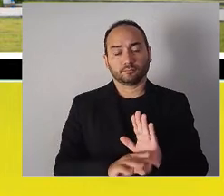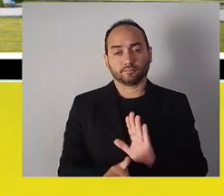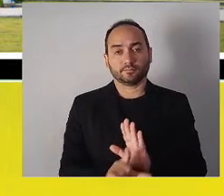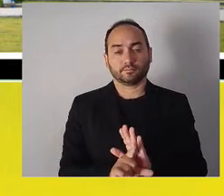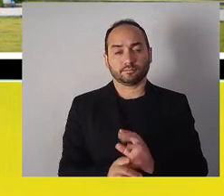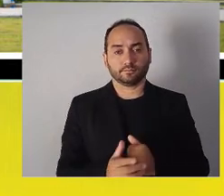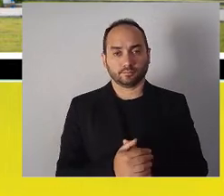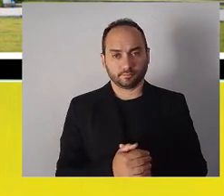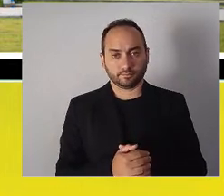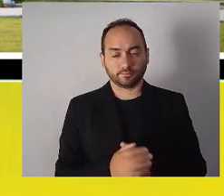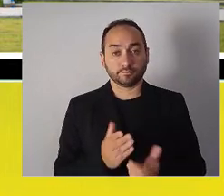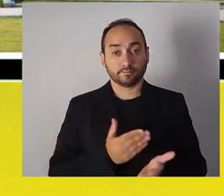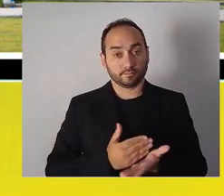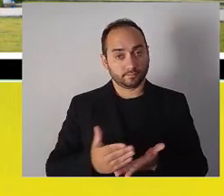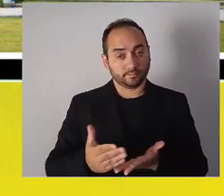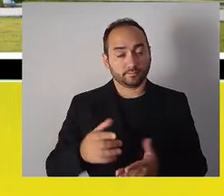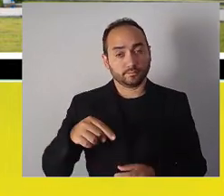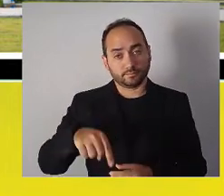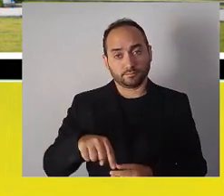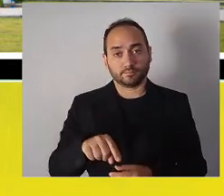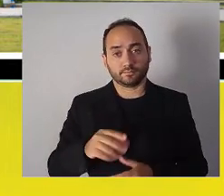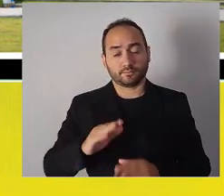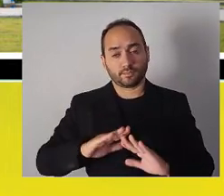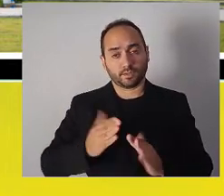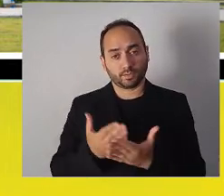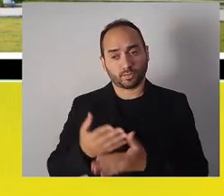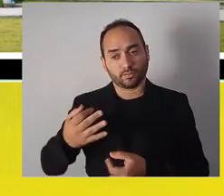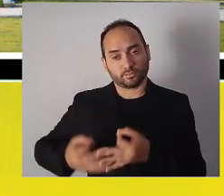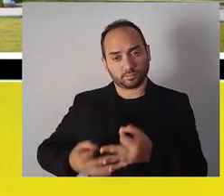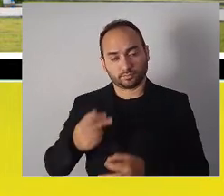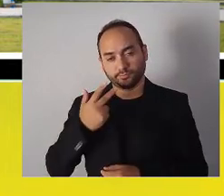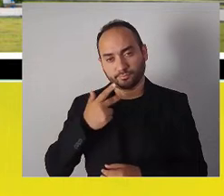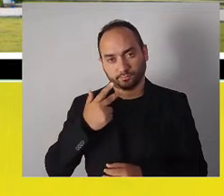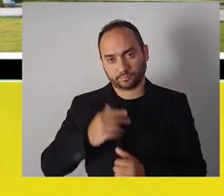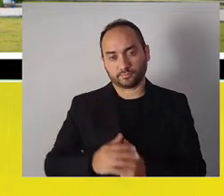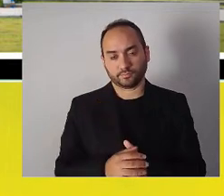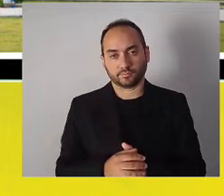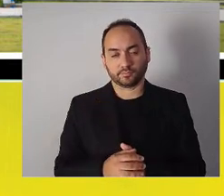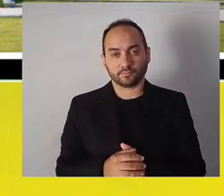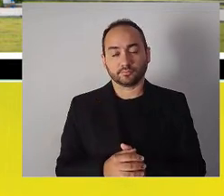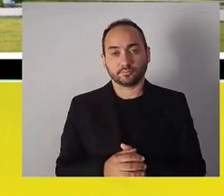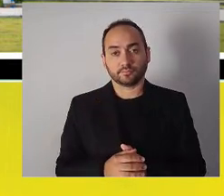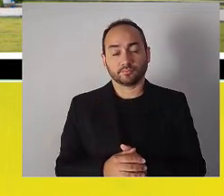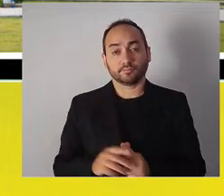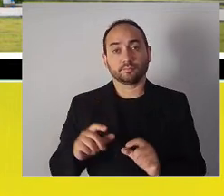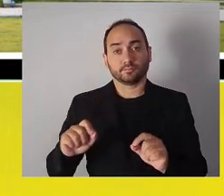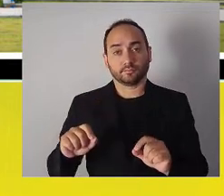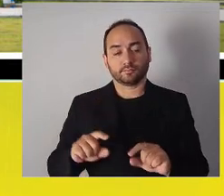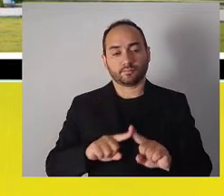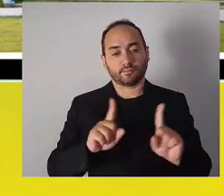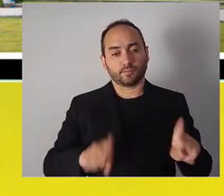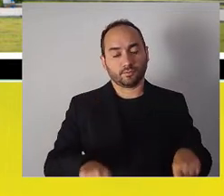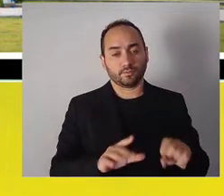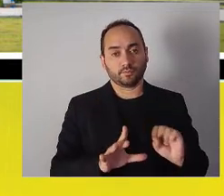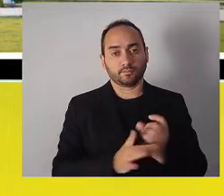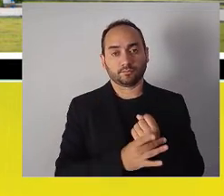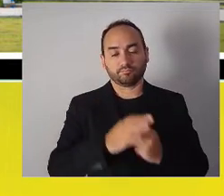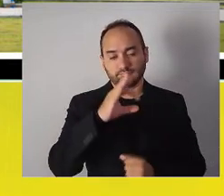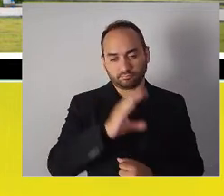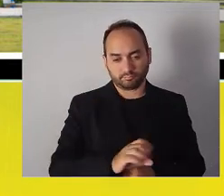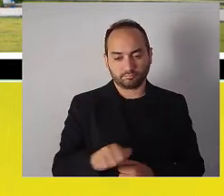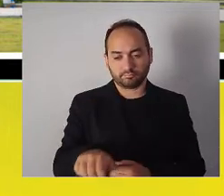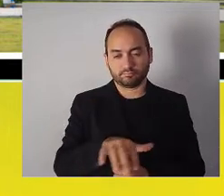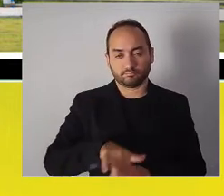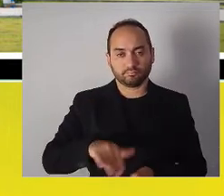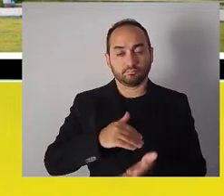resolução, iniciativa da Escola Judiciária Eleitoral Cearense, que institui o programa Cidadania Garantida no âmbito da